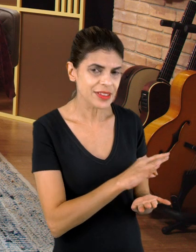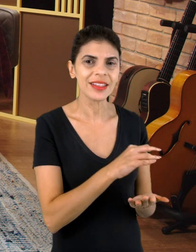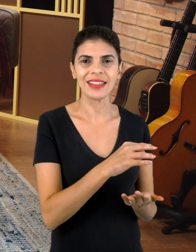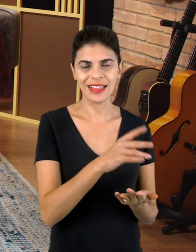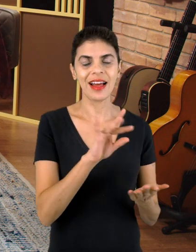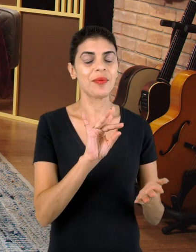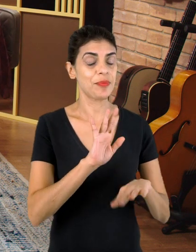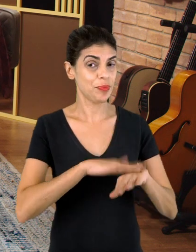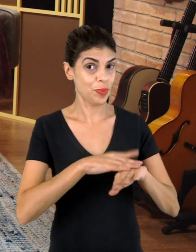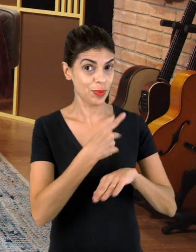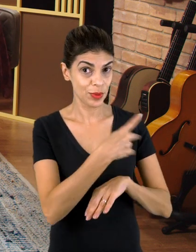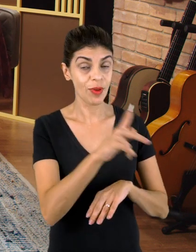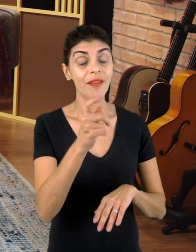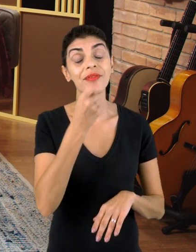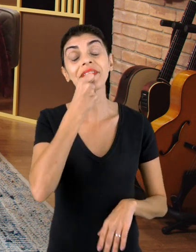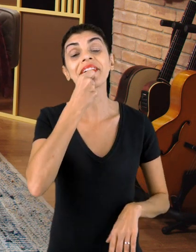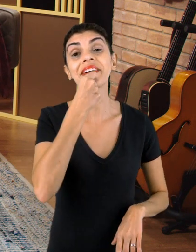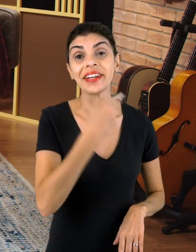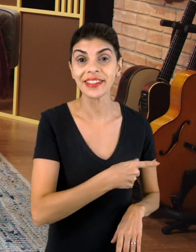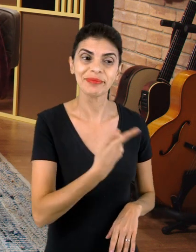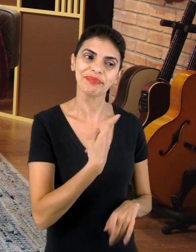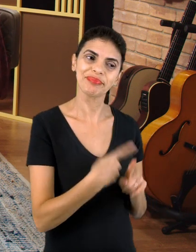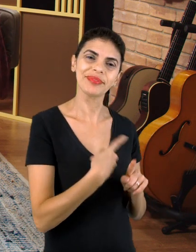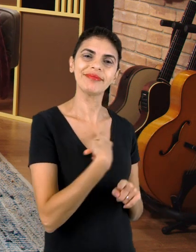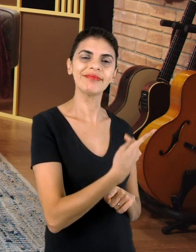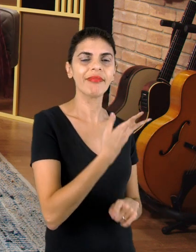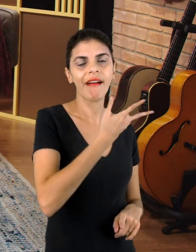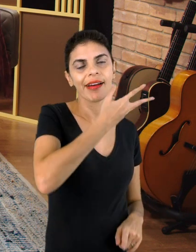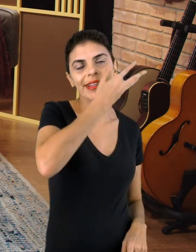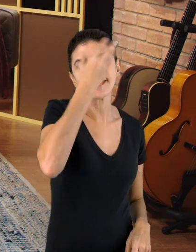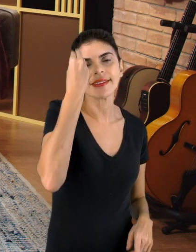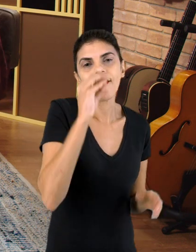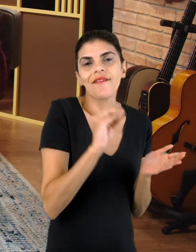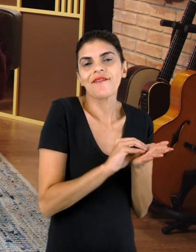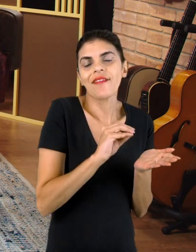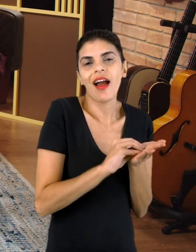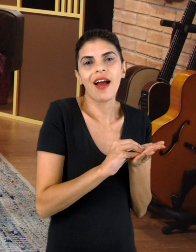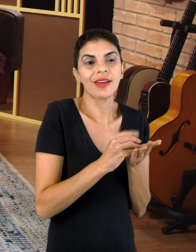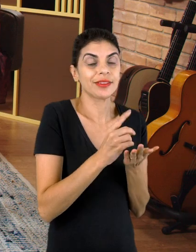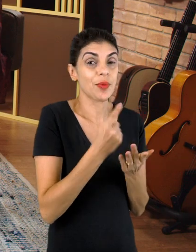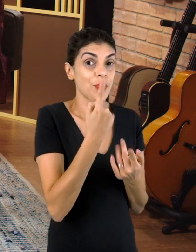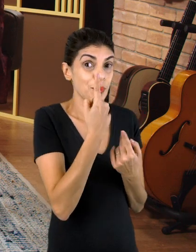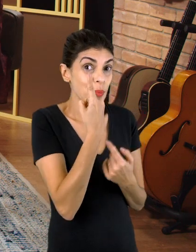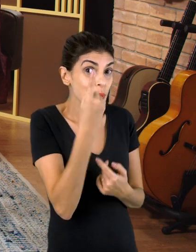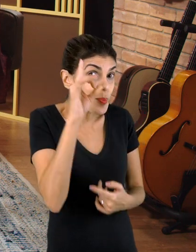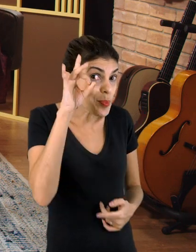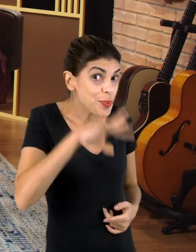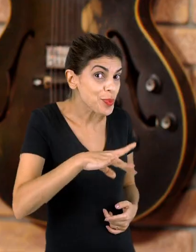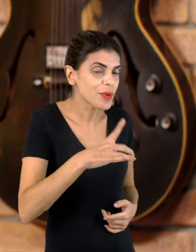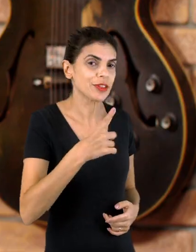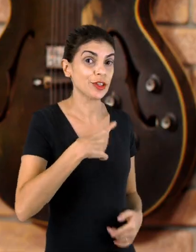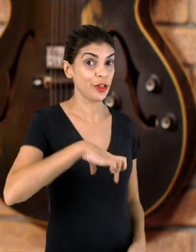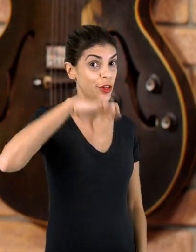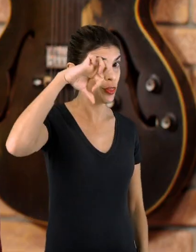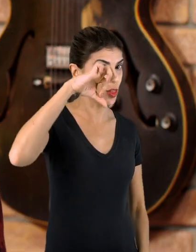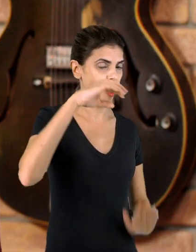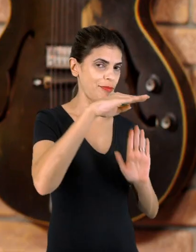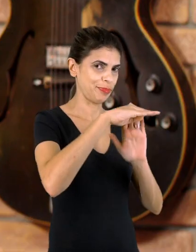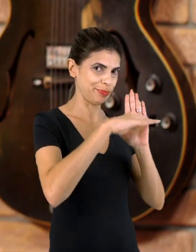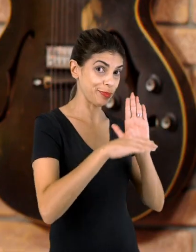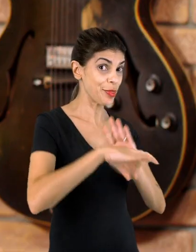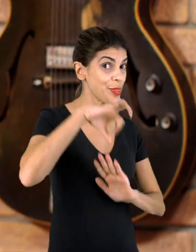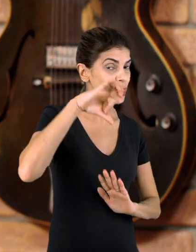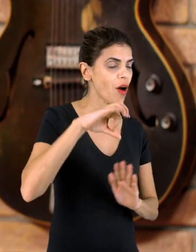Acho que é, It's né? É. not the end. Ele tinha. Foi engraçado, porque a gente esqueceu que estava faltando uma música no disco. A gente tinha